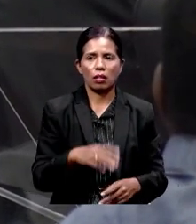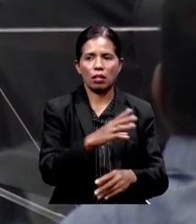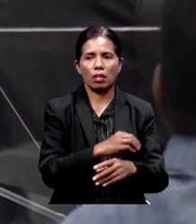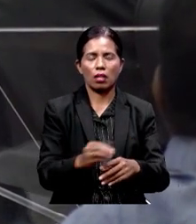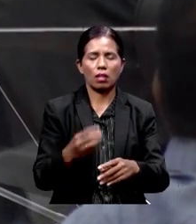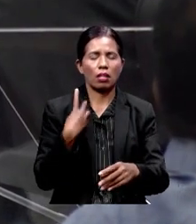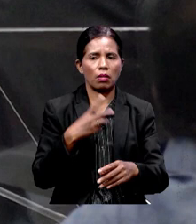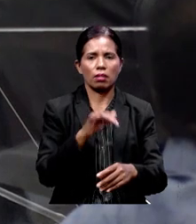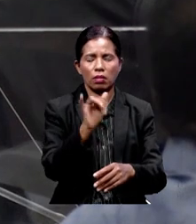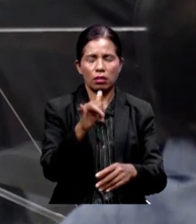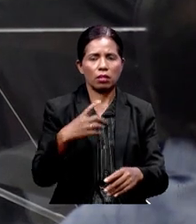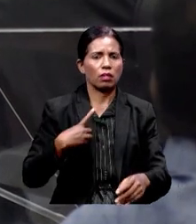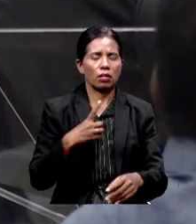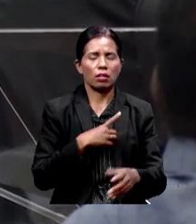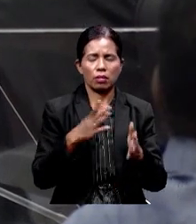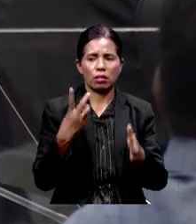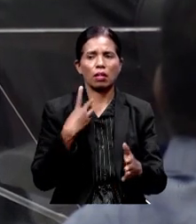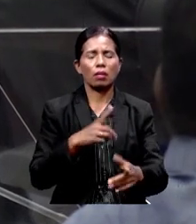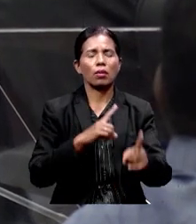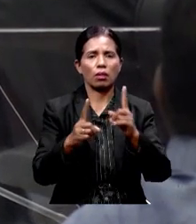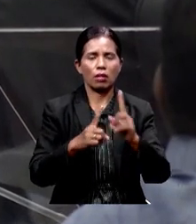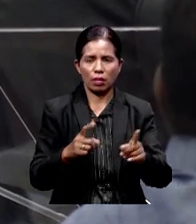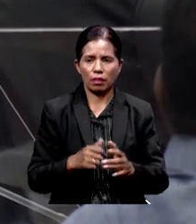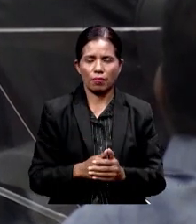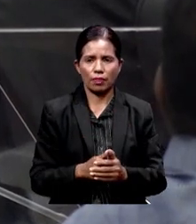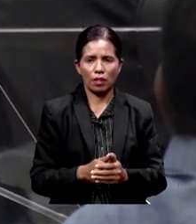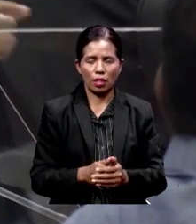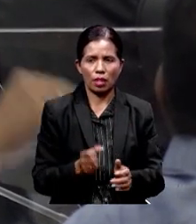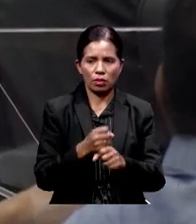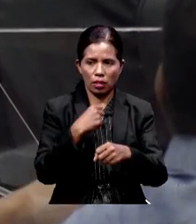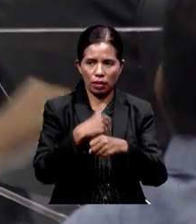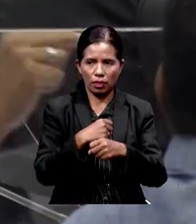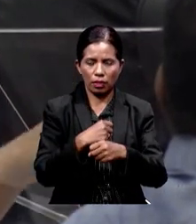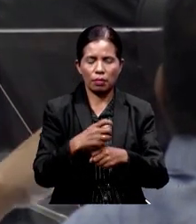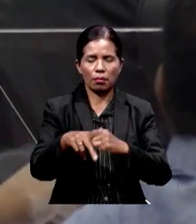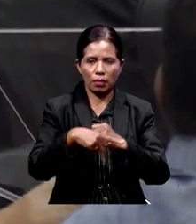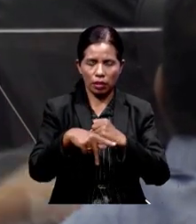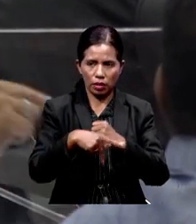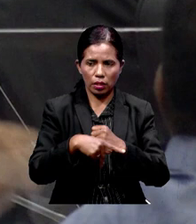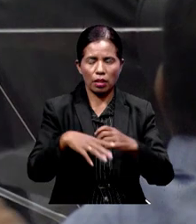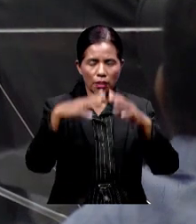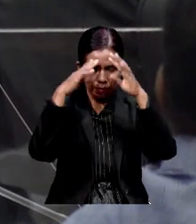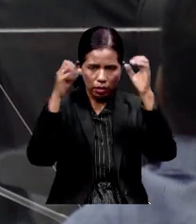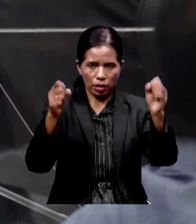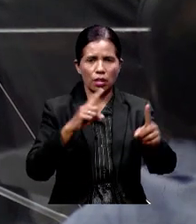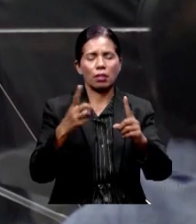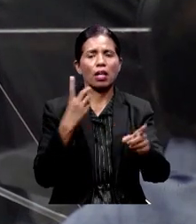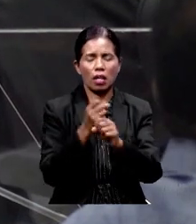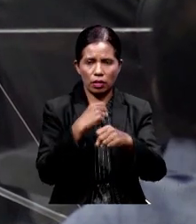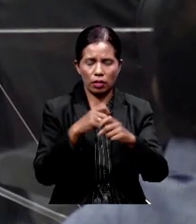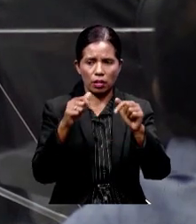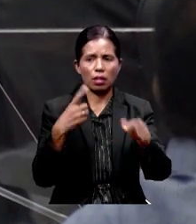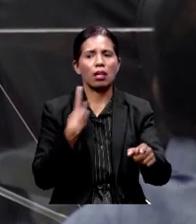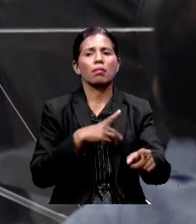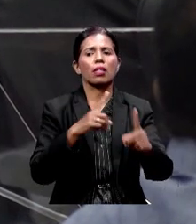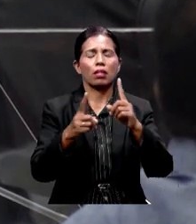lá eu não aceito da senhor deputado a minha única crítica desde bem função da halone a minha bancada a minha presidente bancada quando colhia a minha halone dané a minha colhia